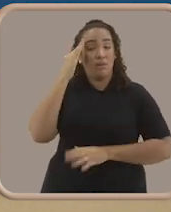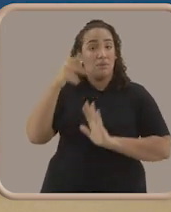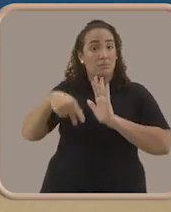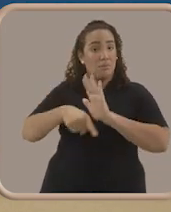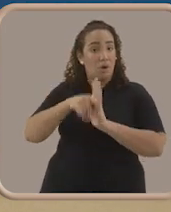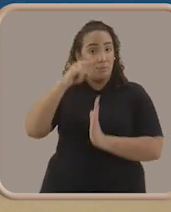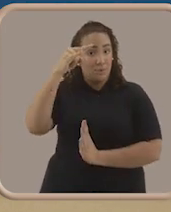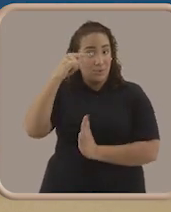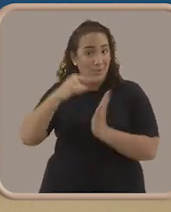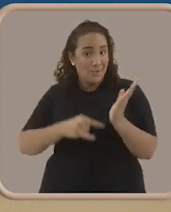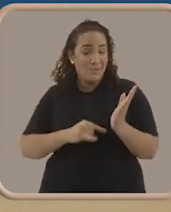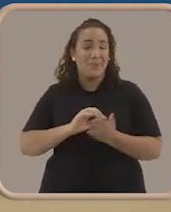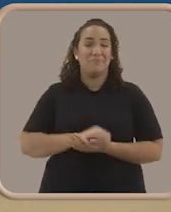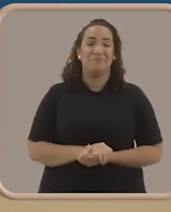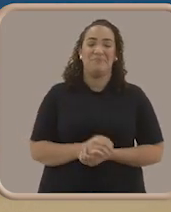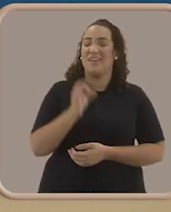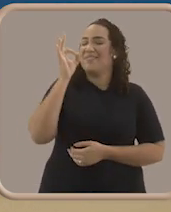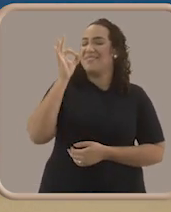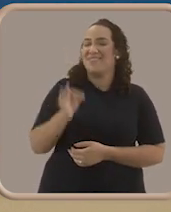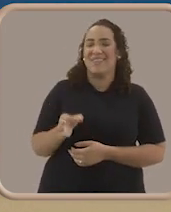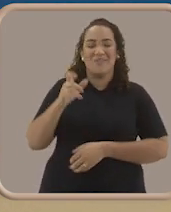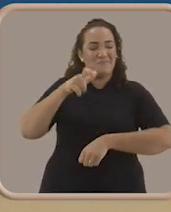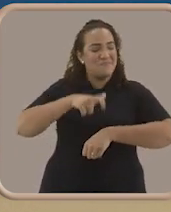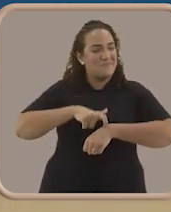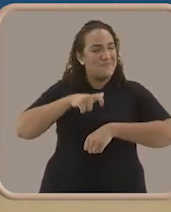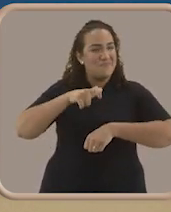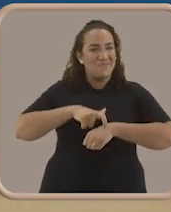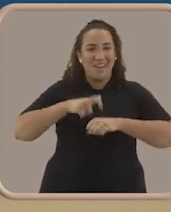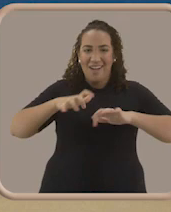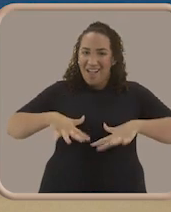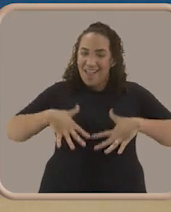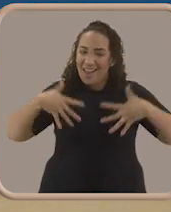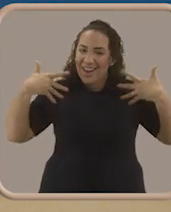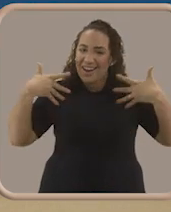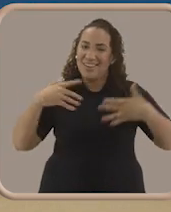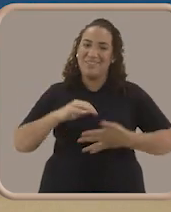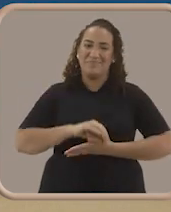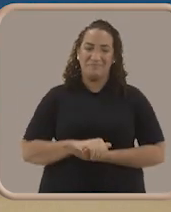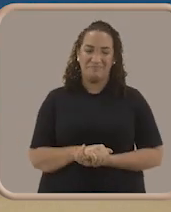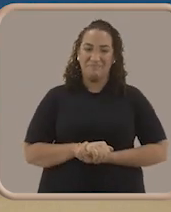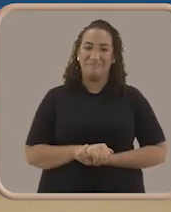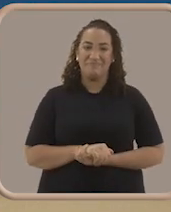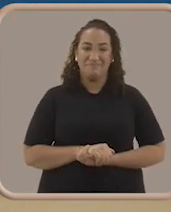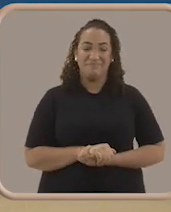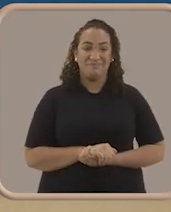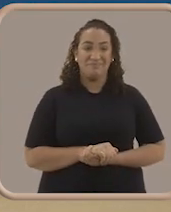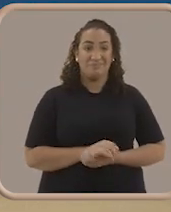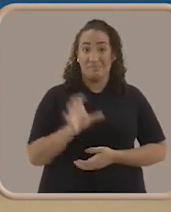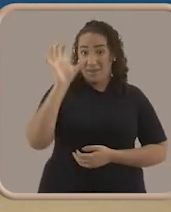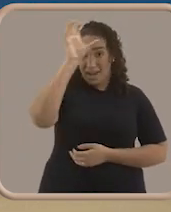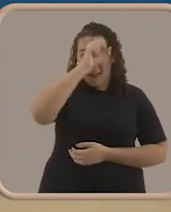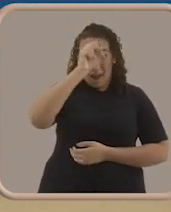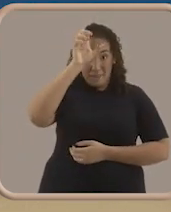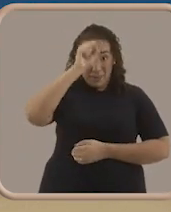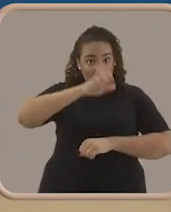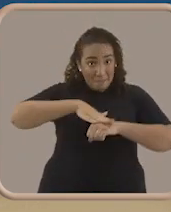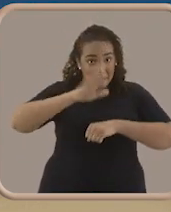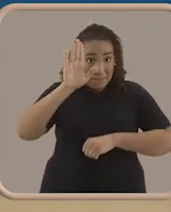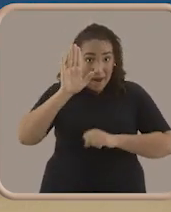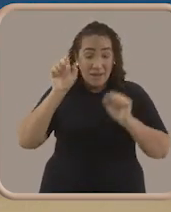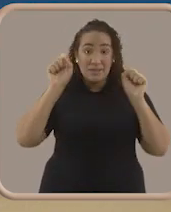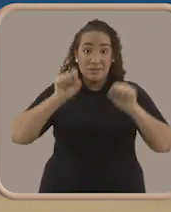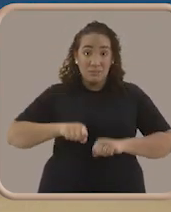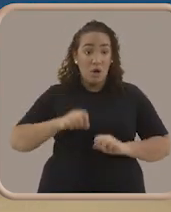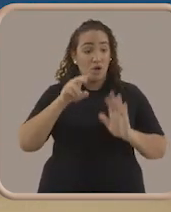documentos. Certeza que será um movimento muito divertido. Para aprender ainda mais, é só